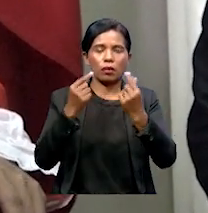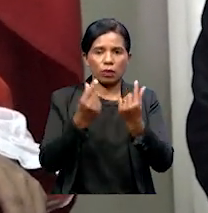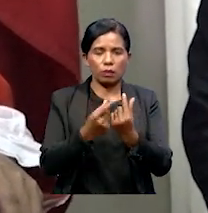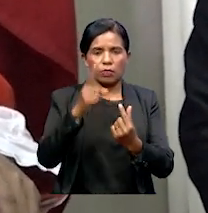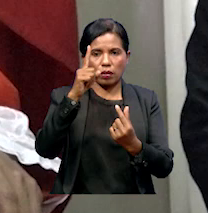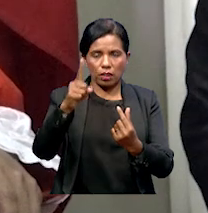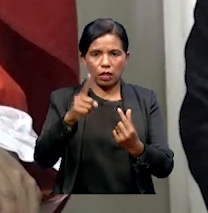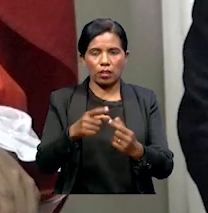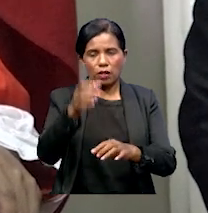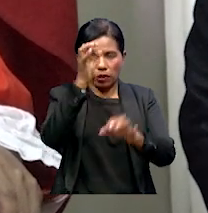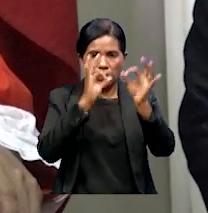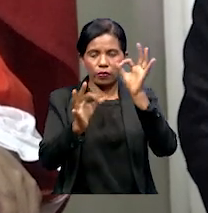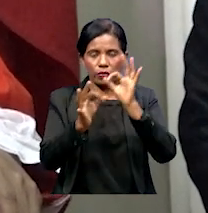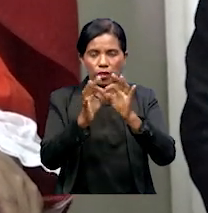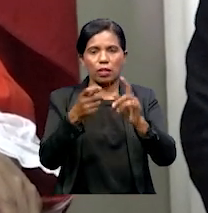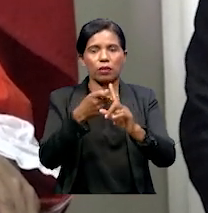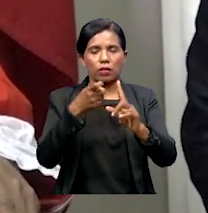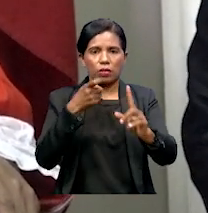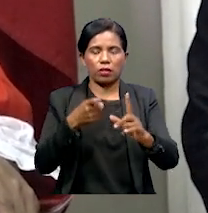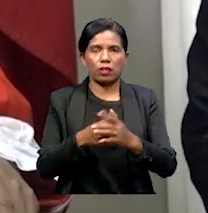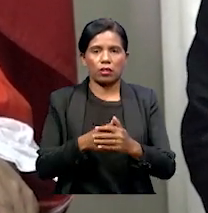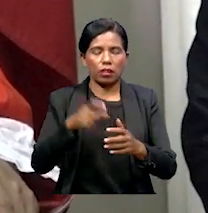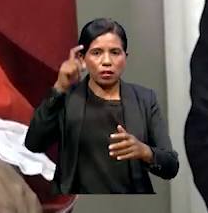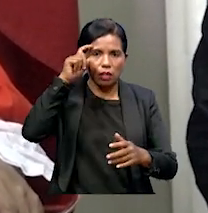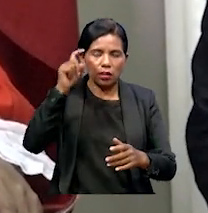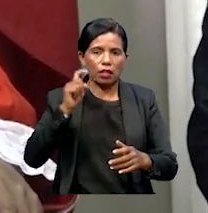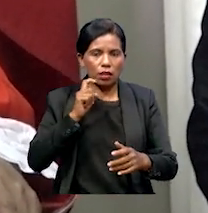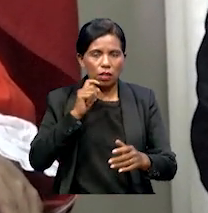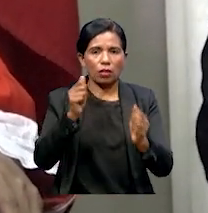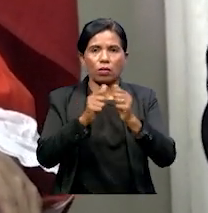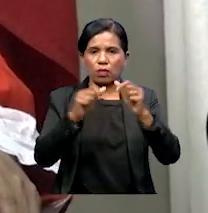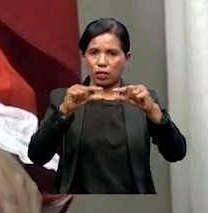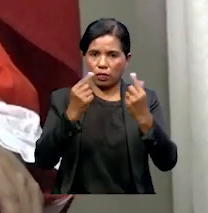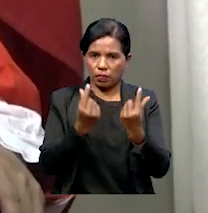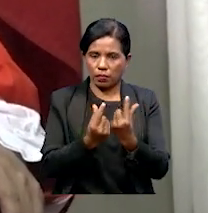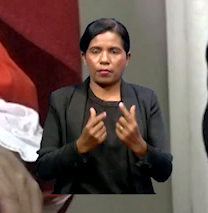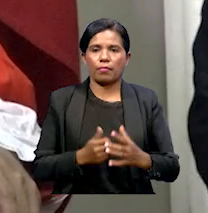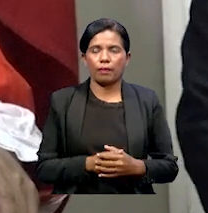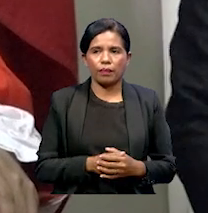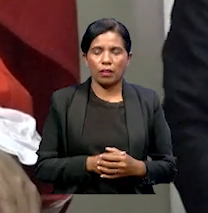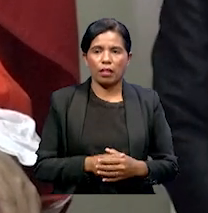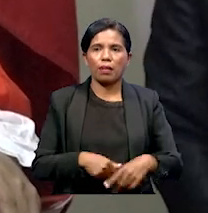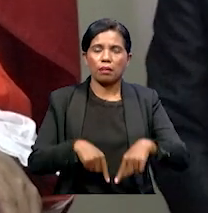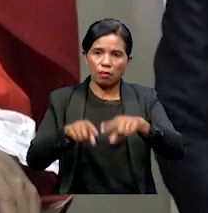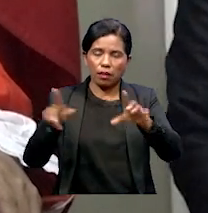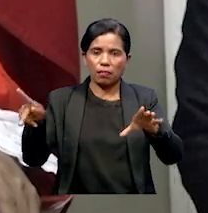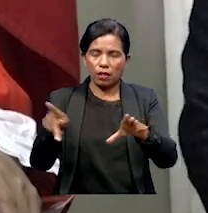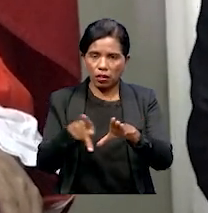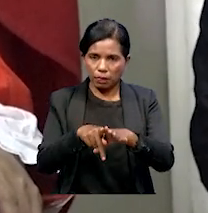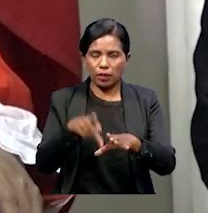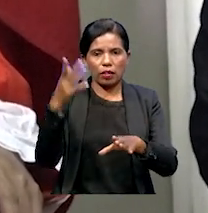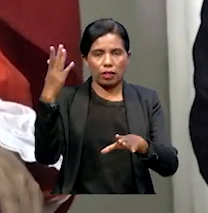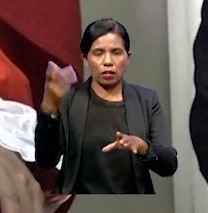você, senhor, Sua Excelência, Sr. Xanana Guzmão, com a minha equipa, vai participar do evento da Neba,